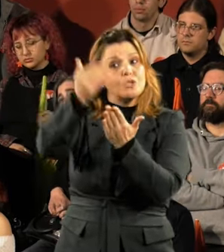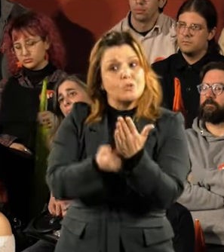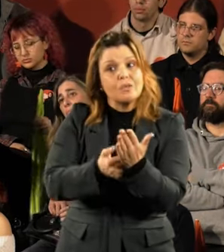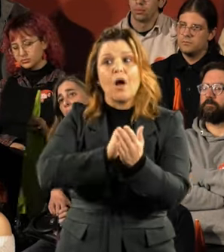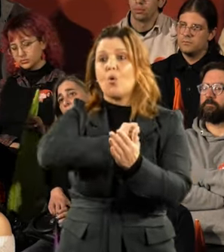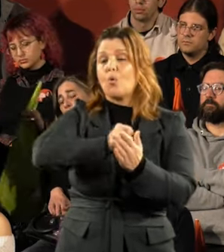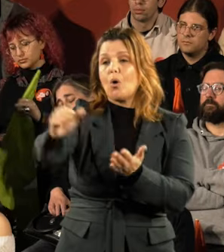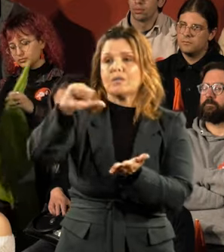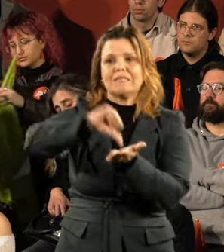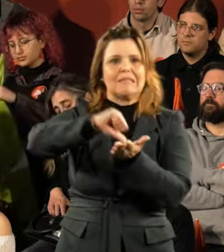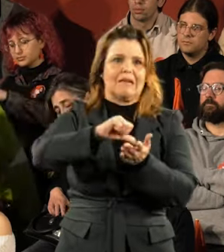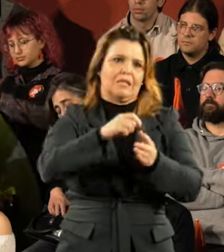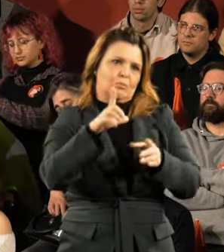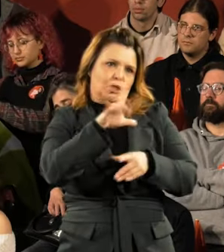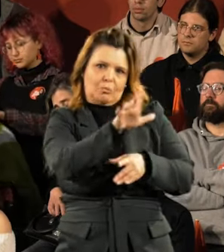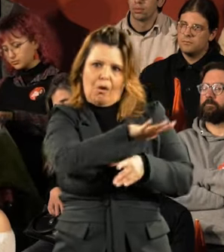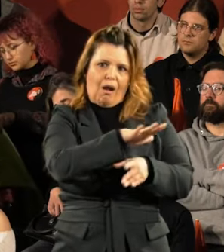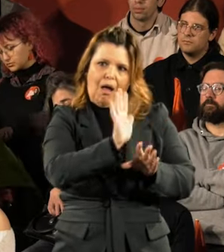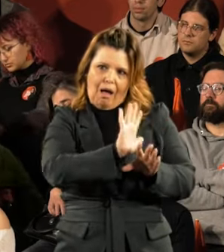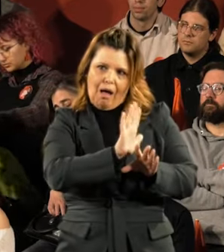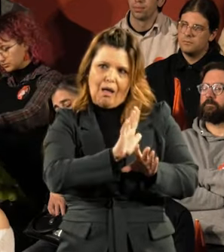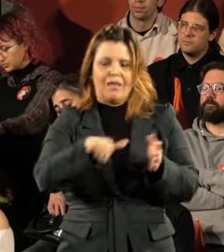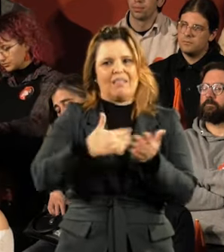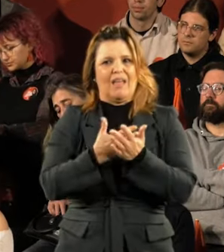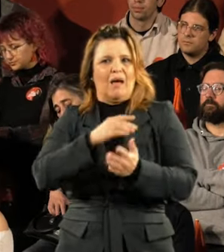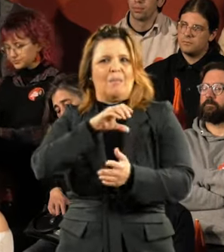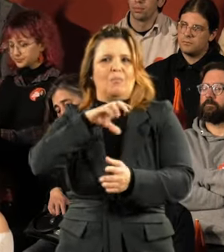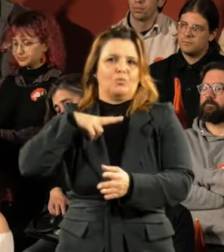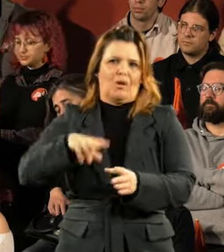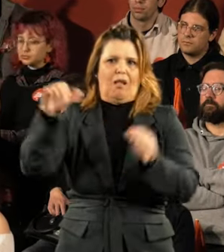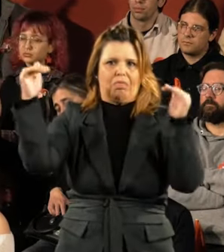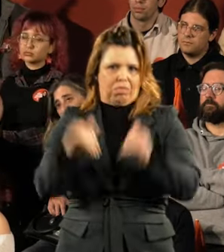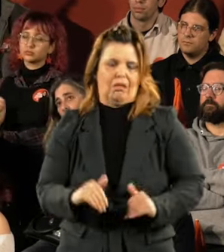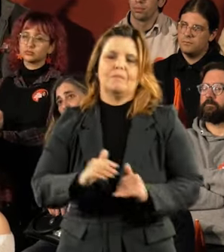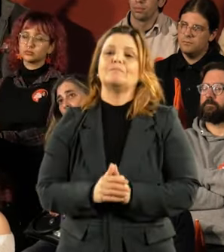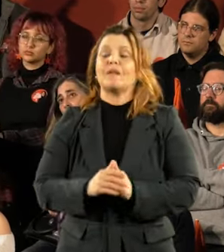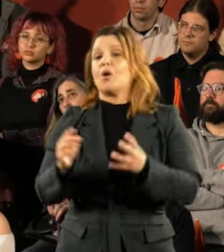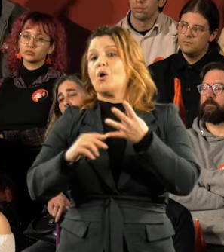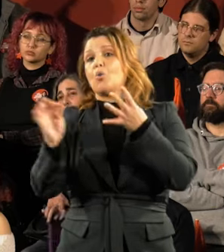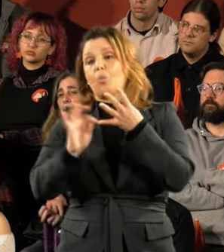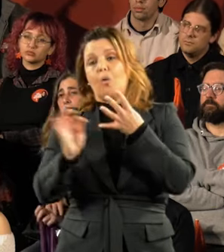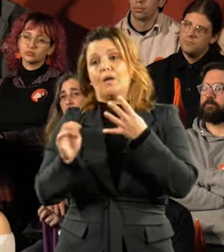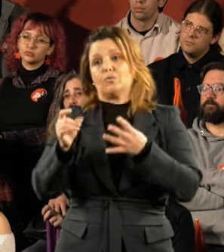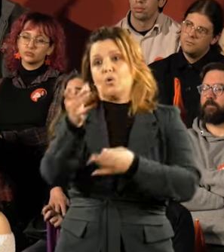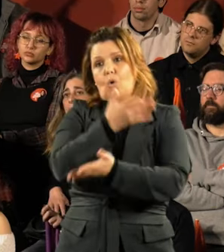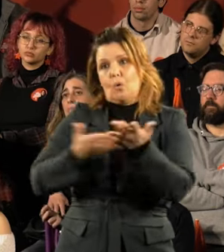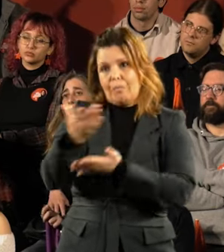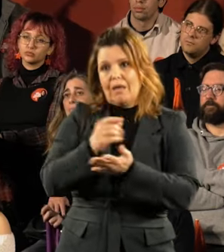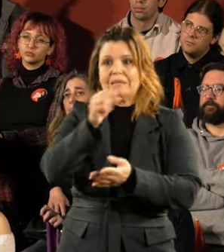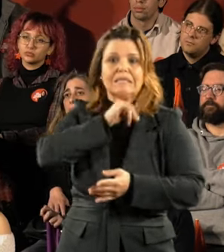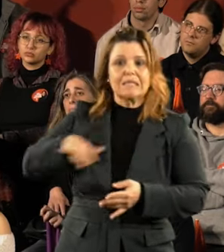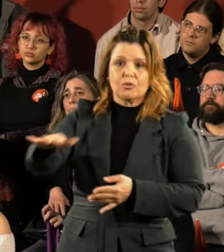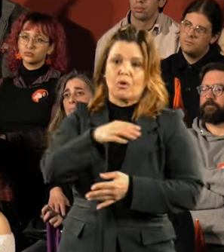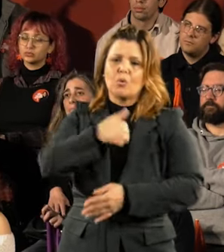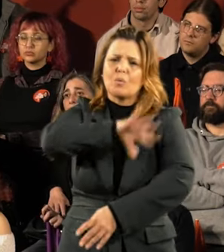centralismo que empobrece o país em quarto lugar a economia e o território Coimbra precisa de